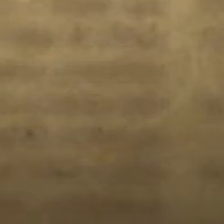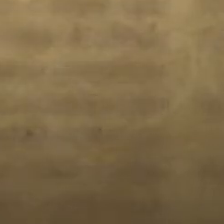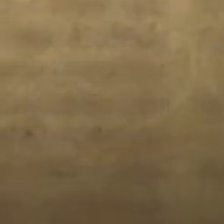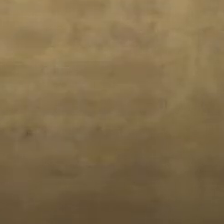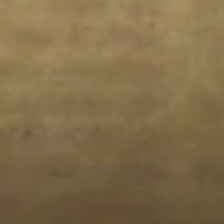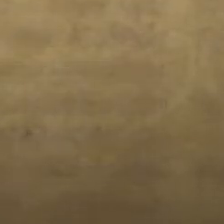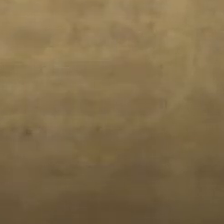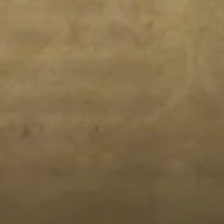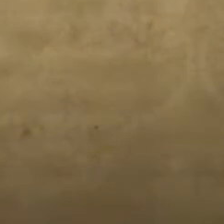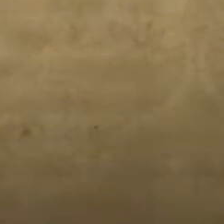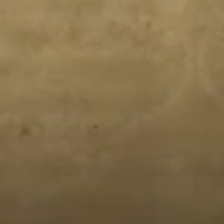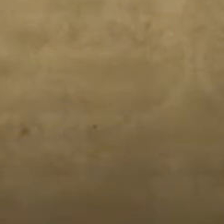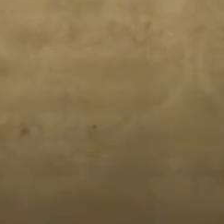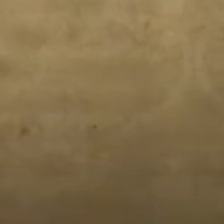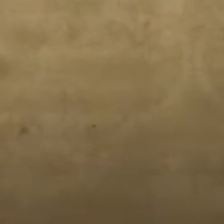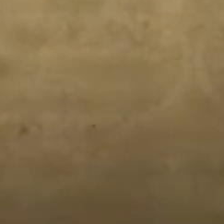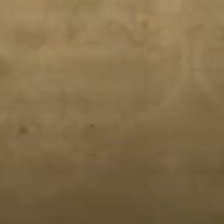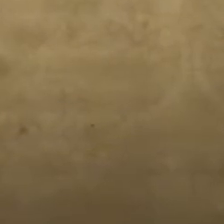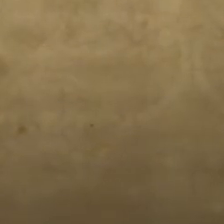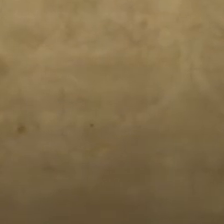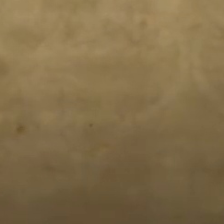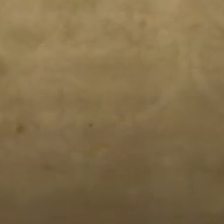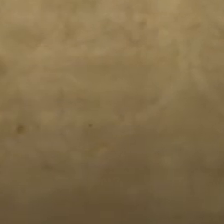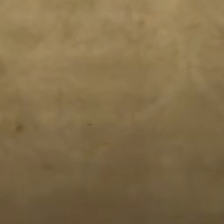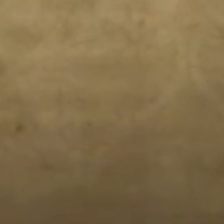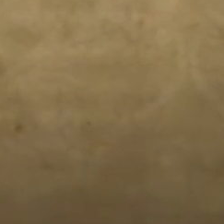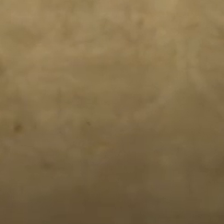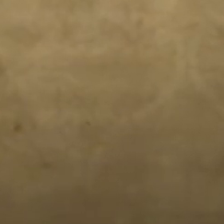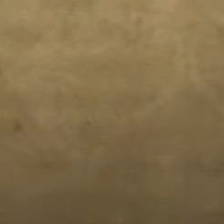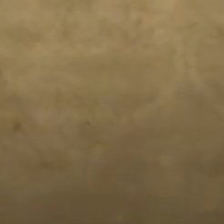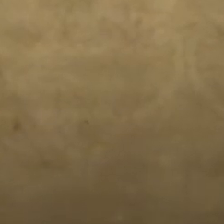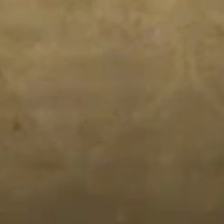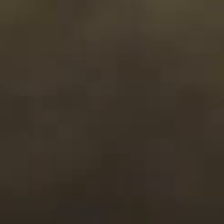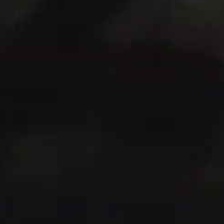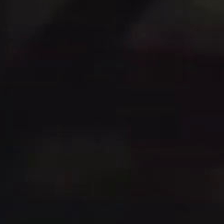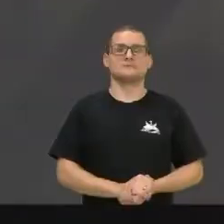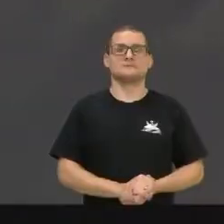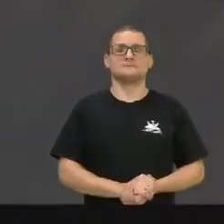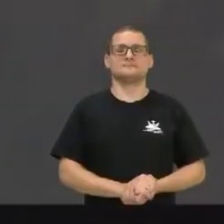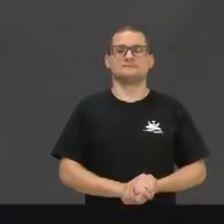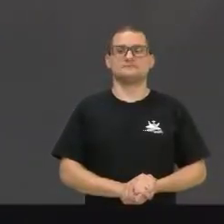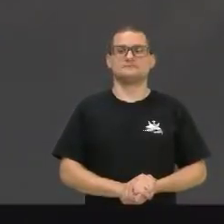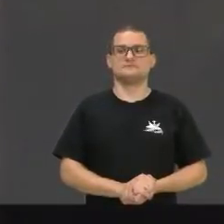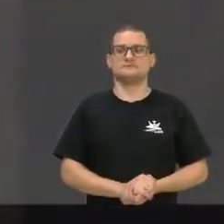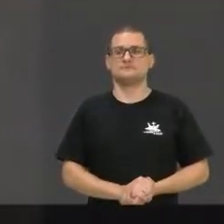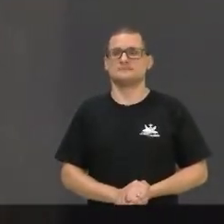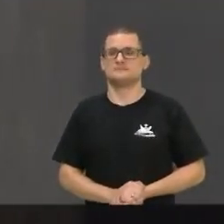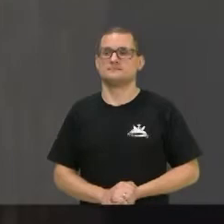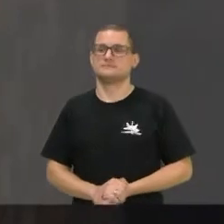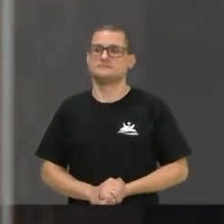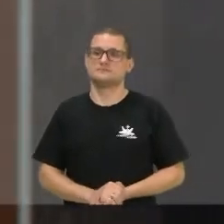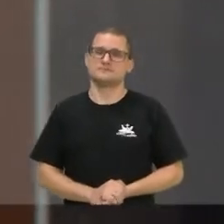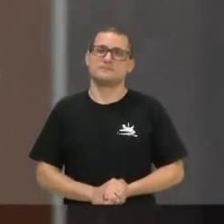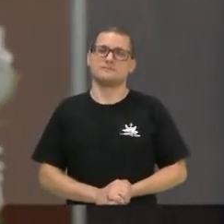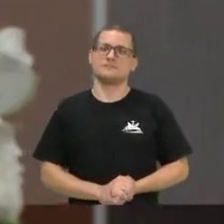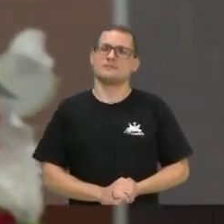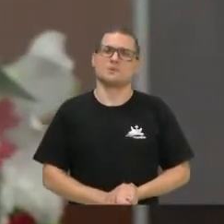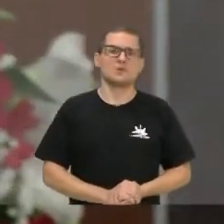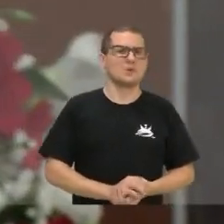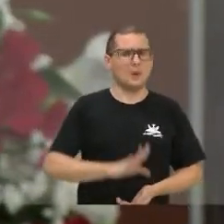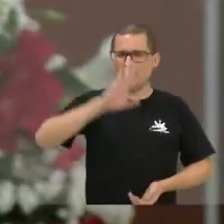e aí a música